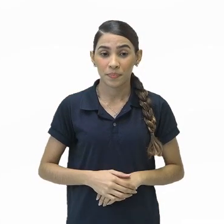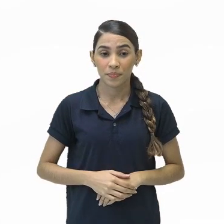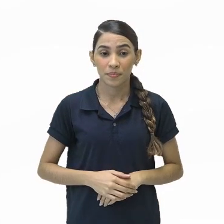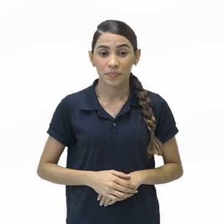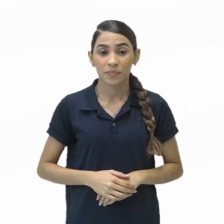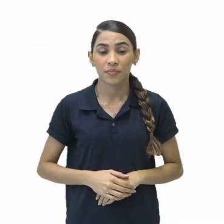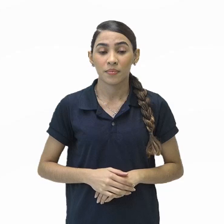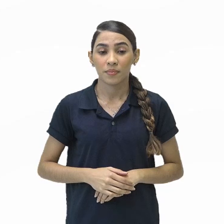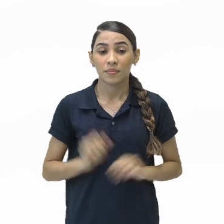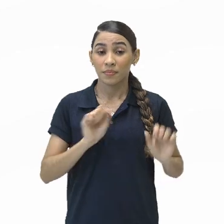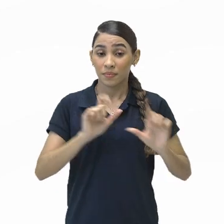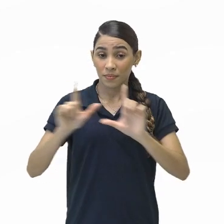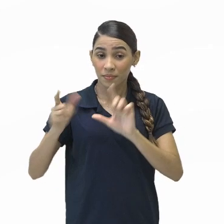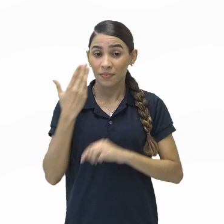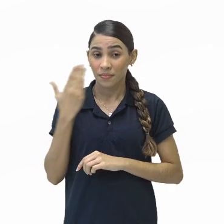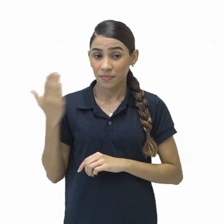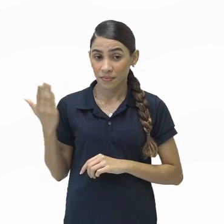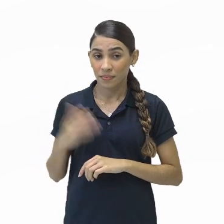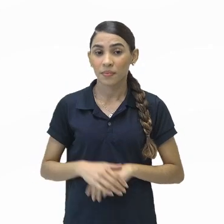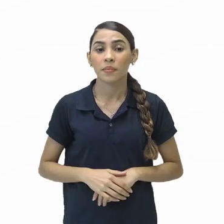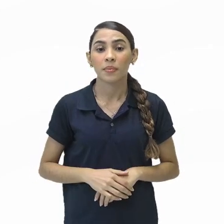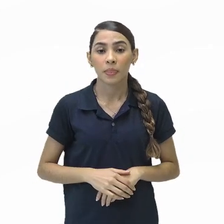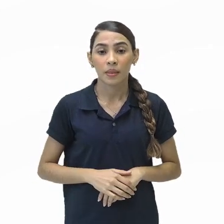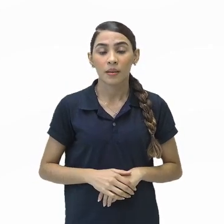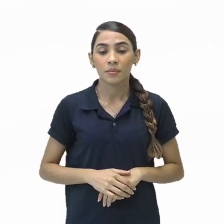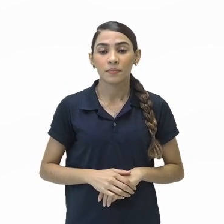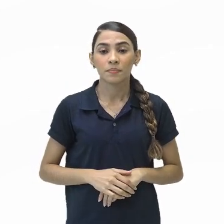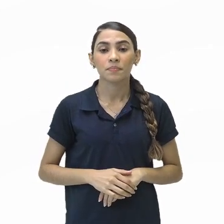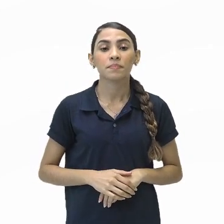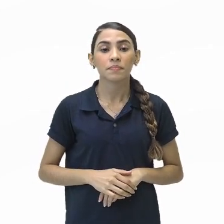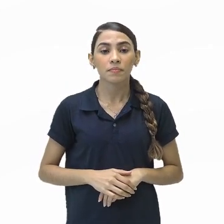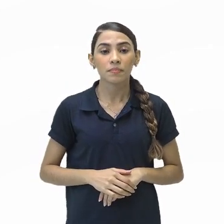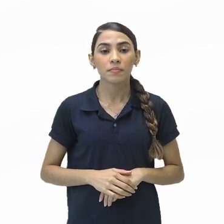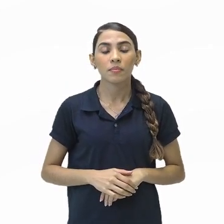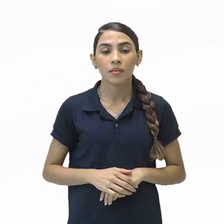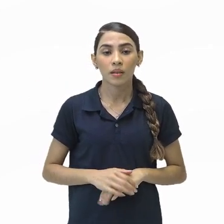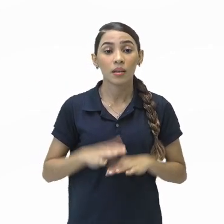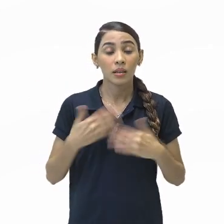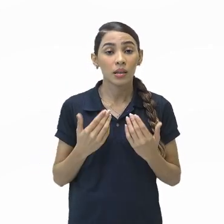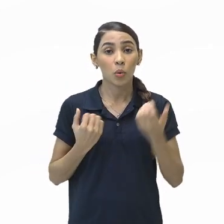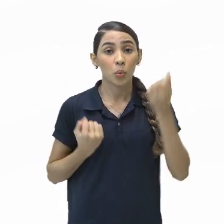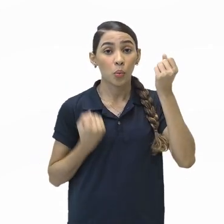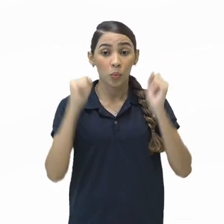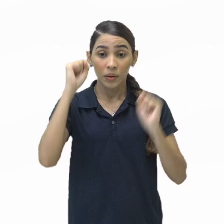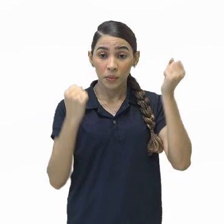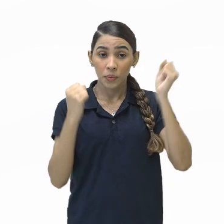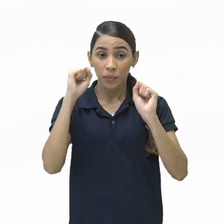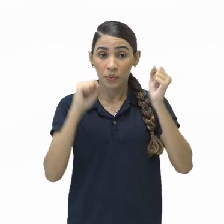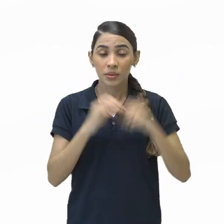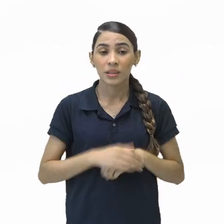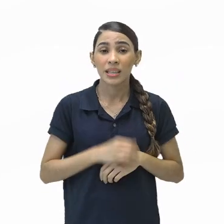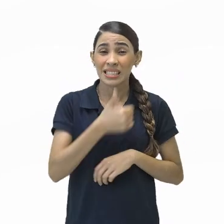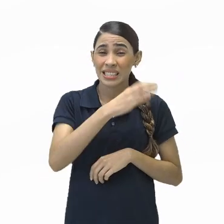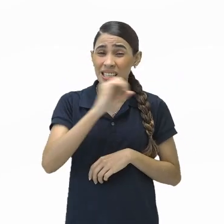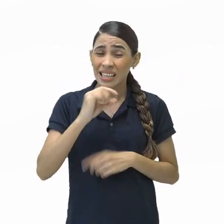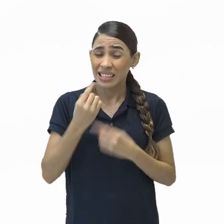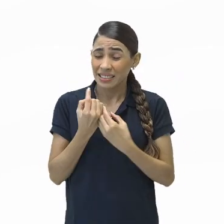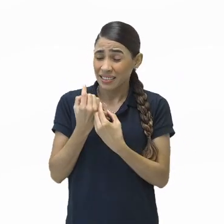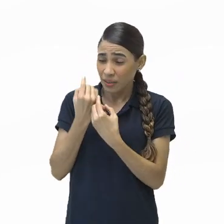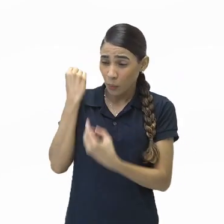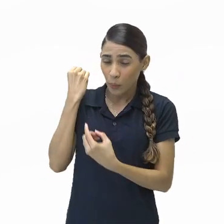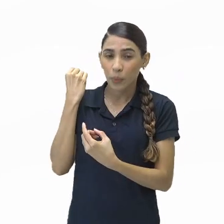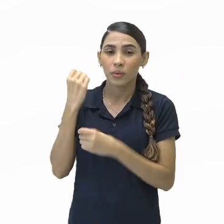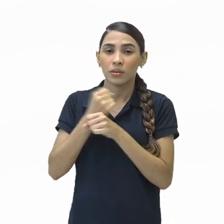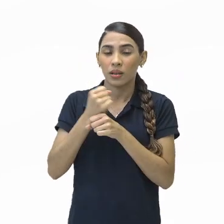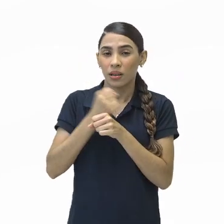né? Na próxima tela, né? A gente vai verificar, pessoal, quando a gente fala uma indústria, há 100 anos atrás, há mais de 100